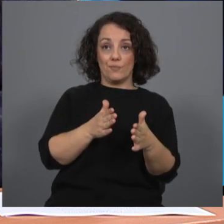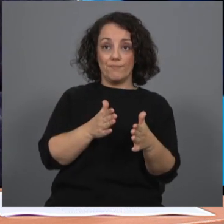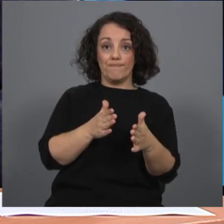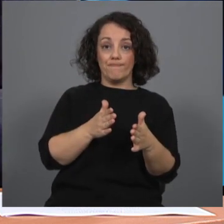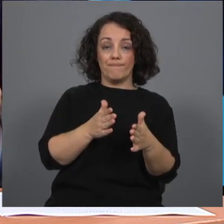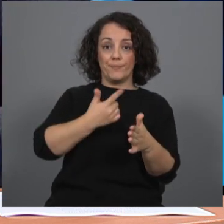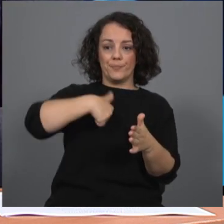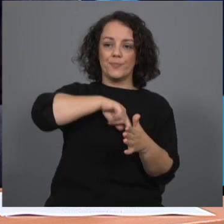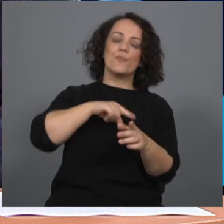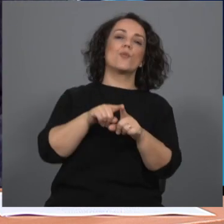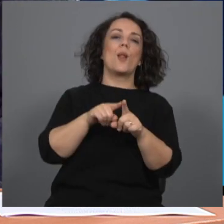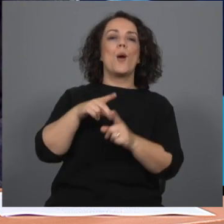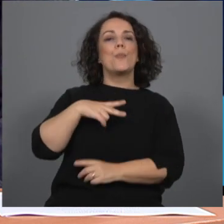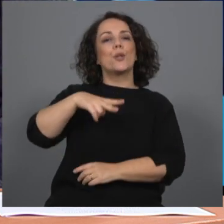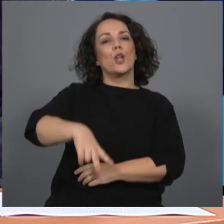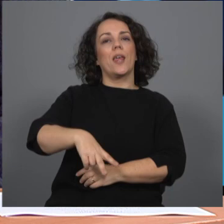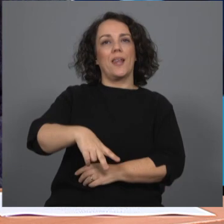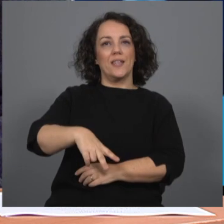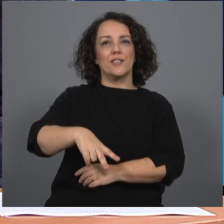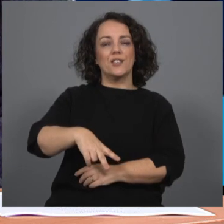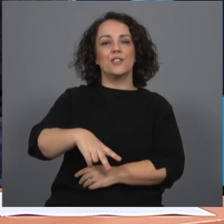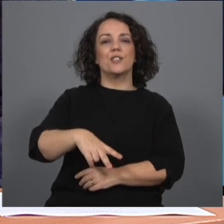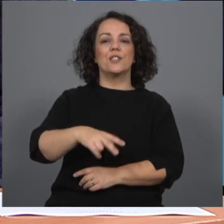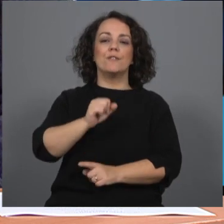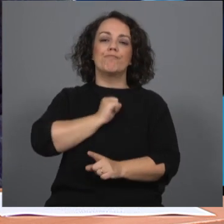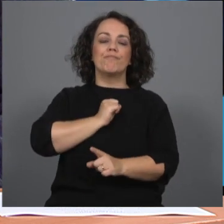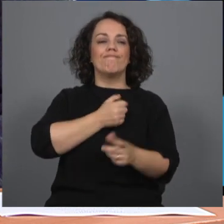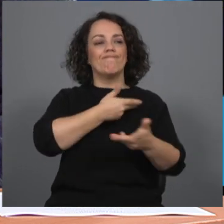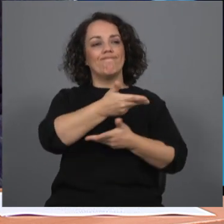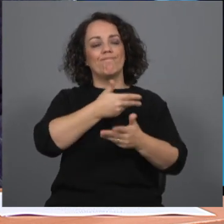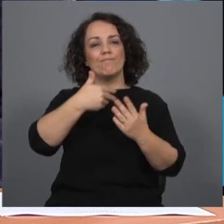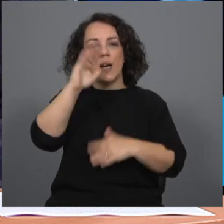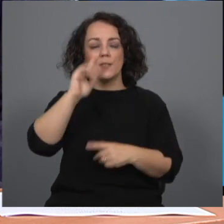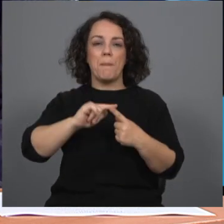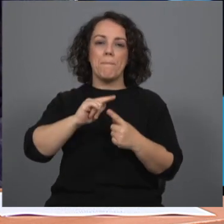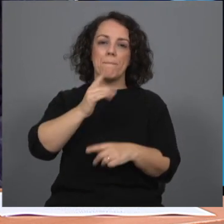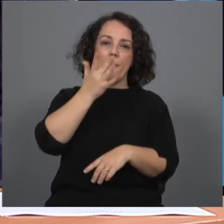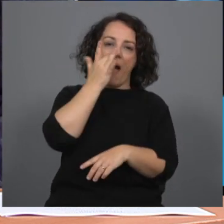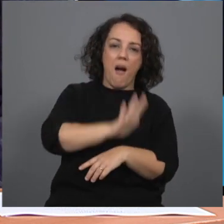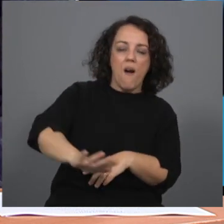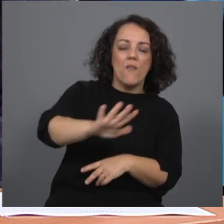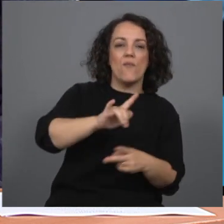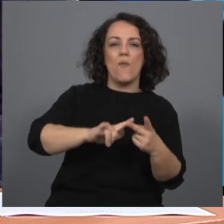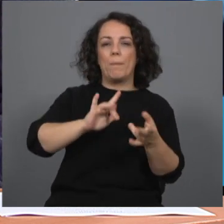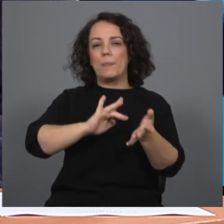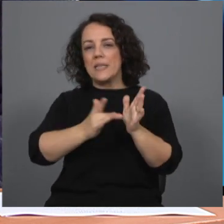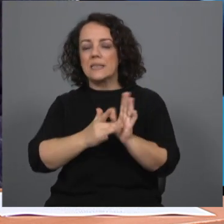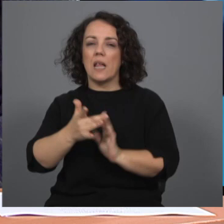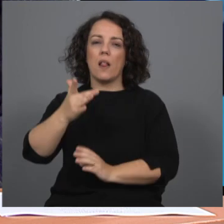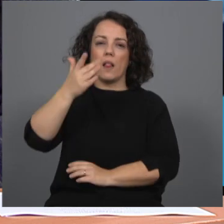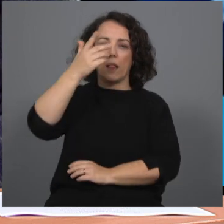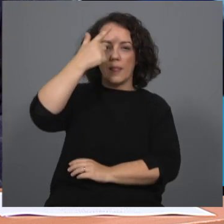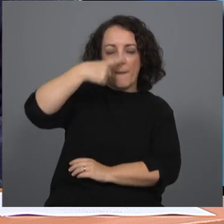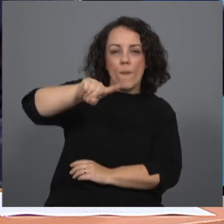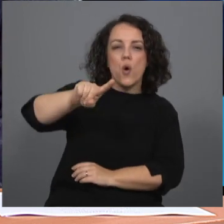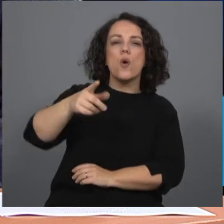do português que falamos com países africanos e com o Brasil e com Timor, chamar a atenção